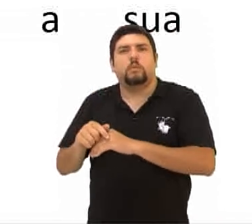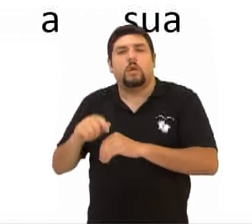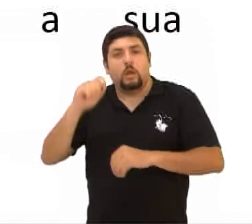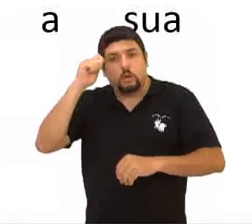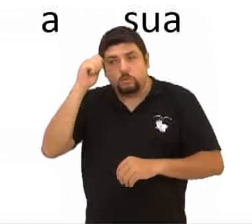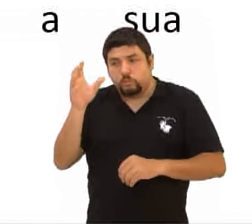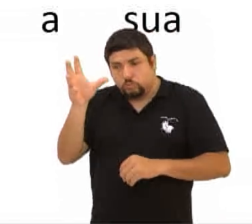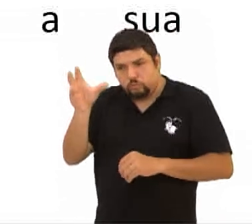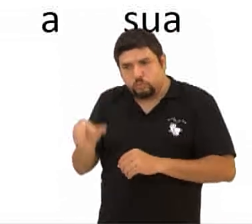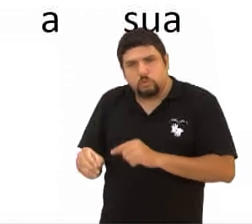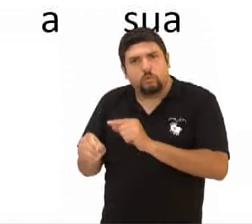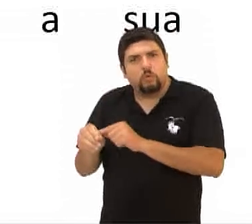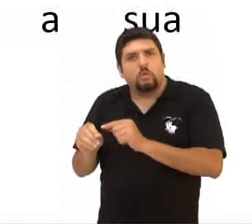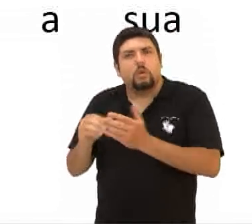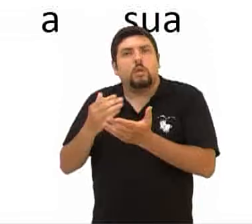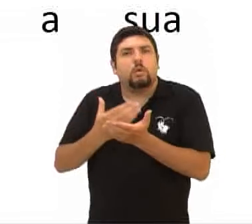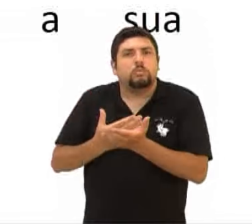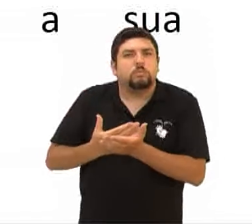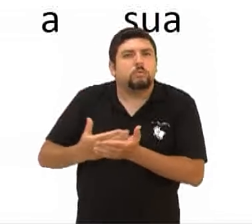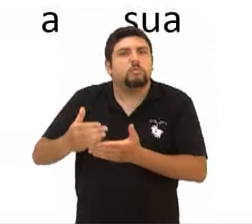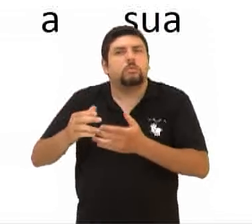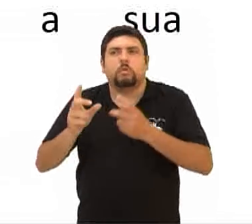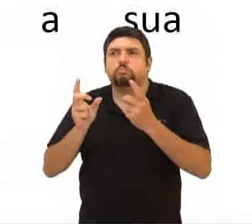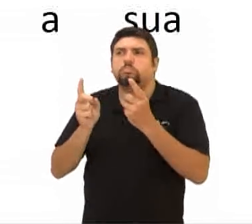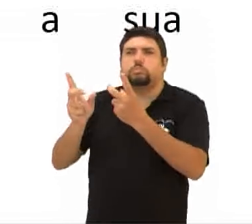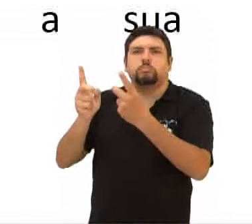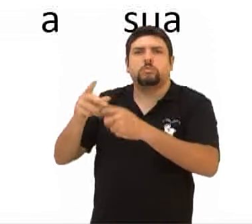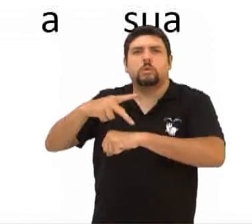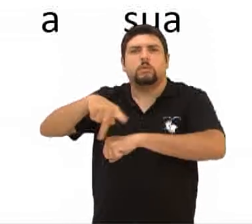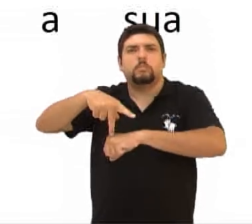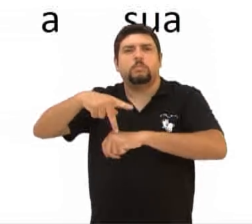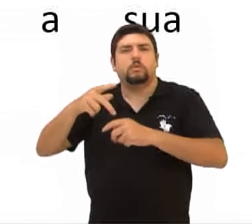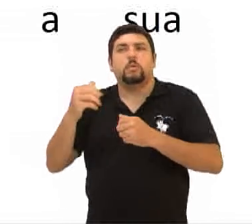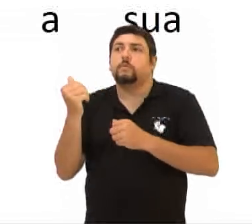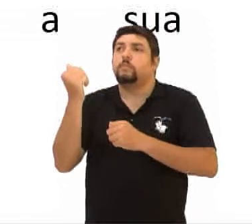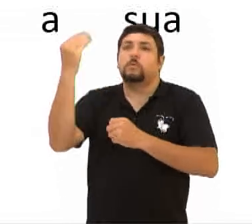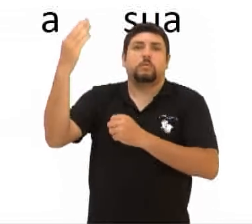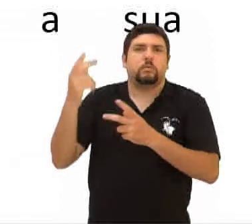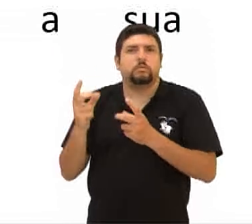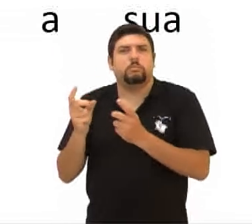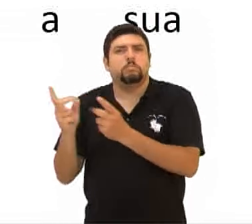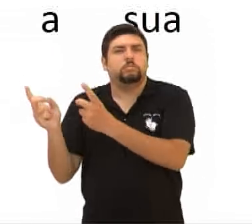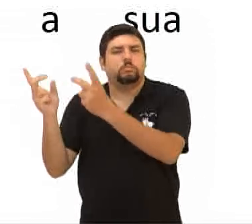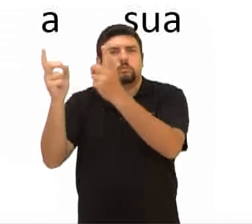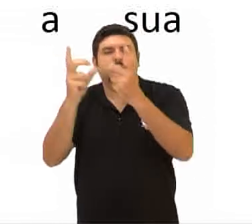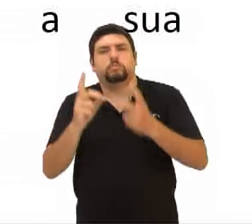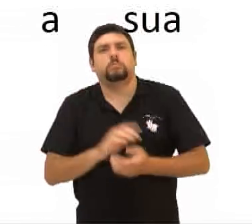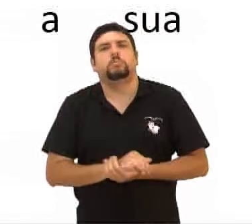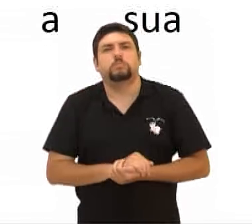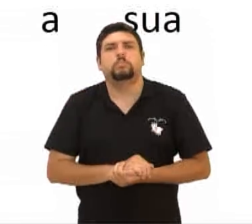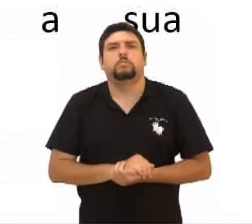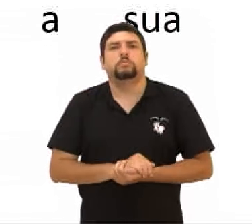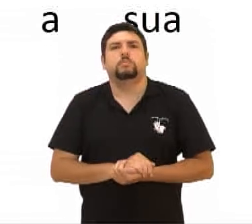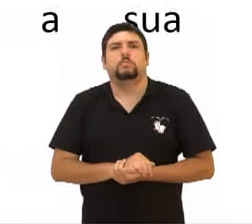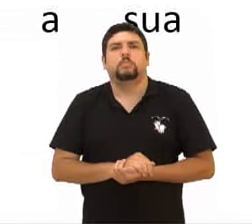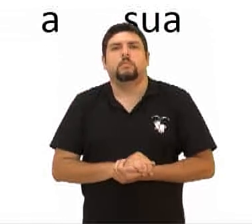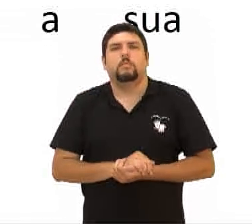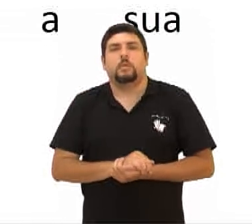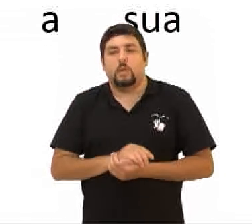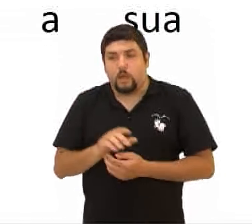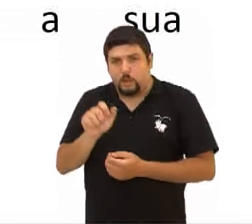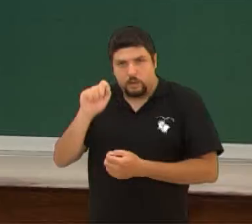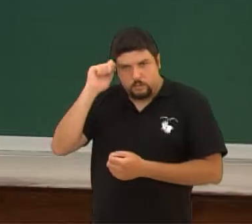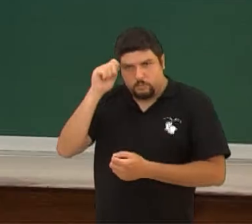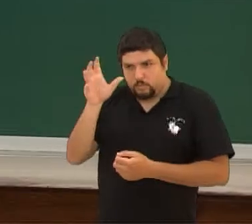passou a exportá-los. A África, ela já na década de 50, passa a fazer parte do mercado mundial. A